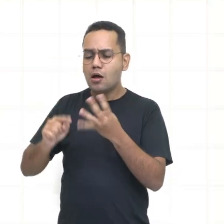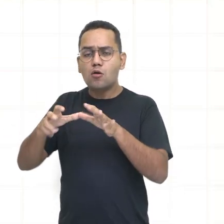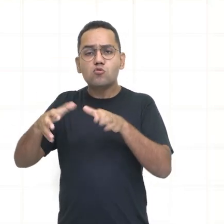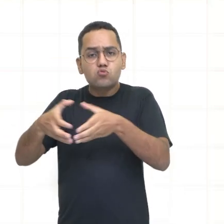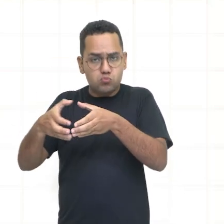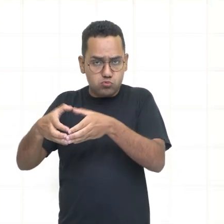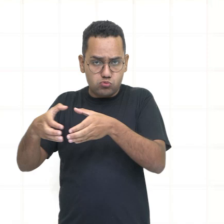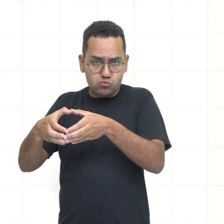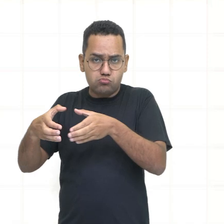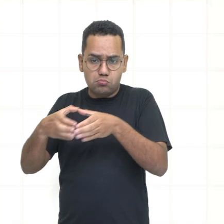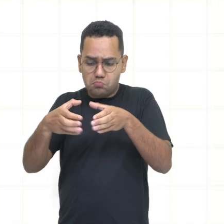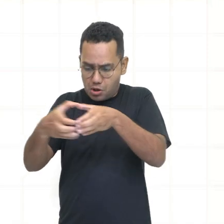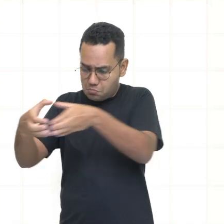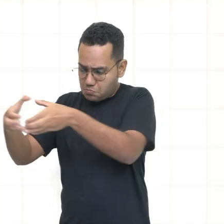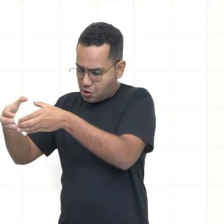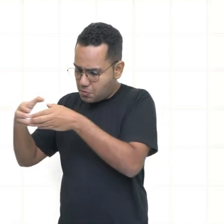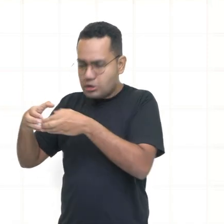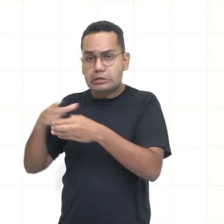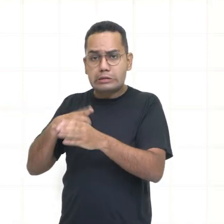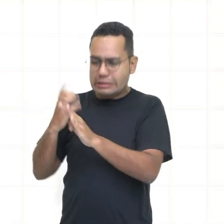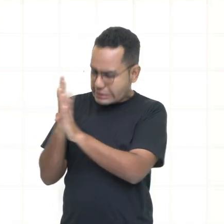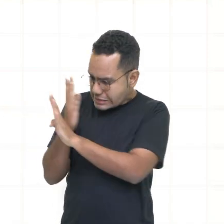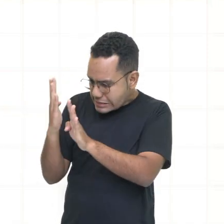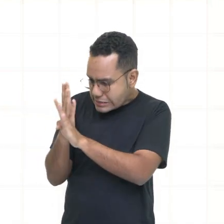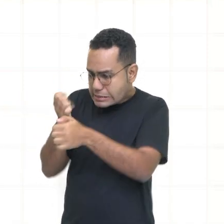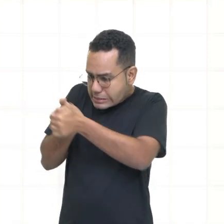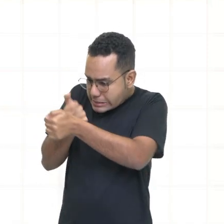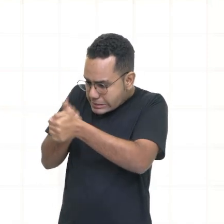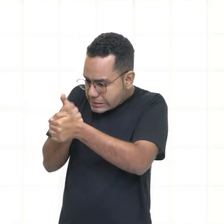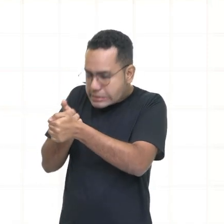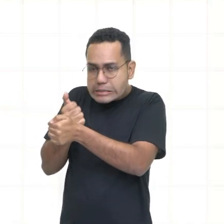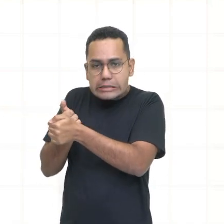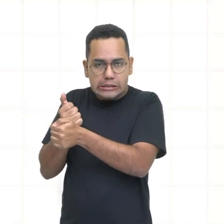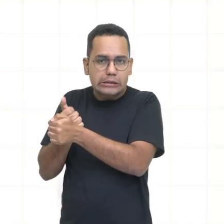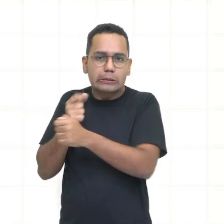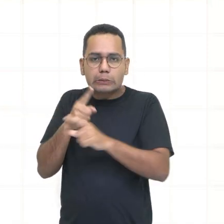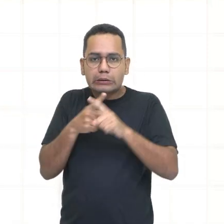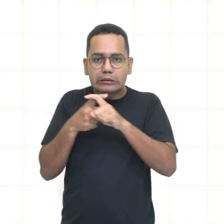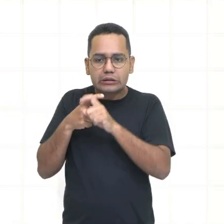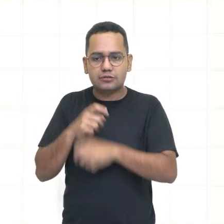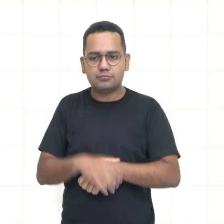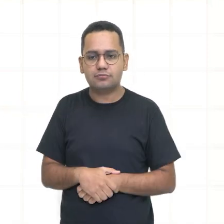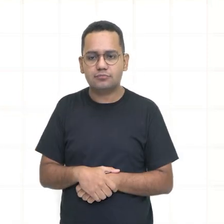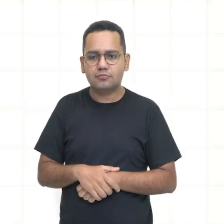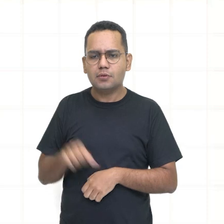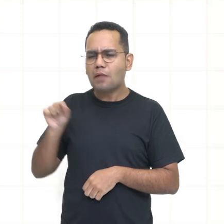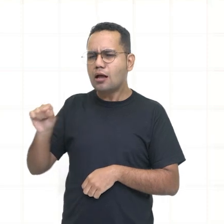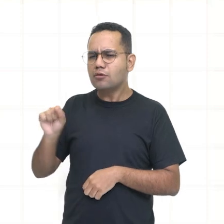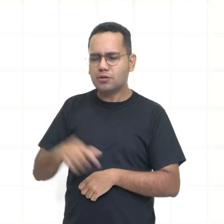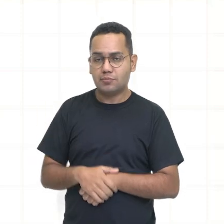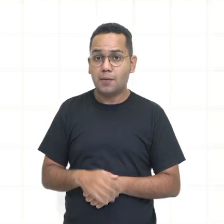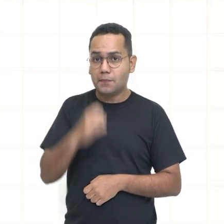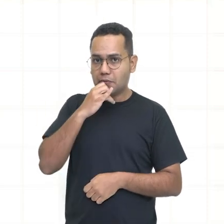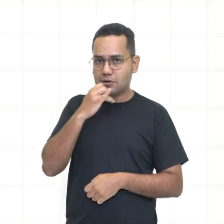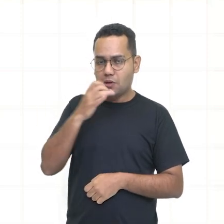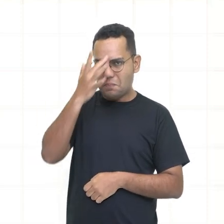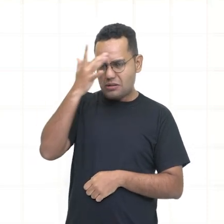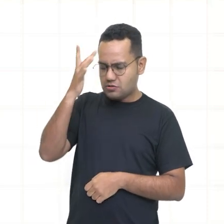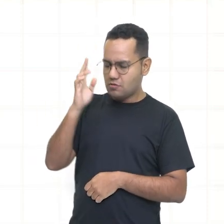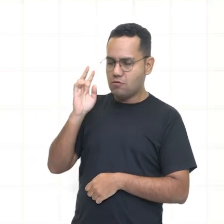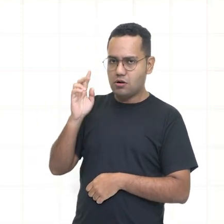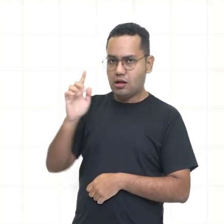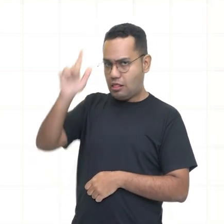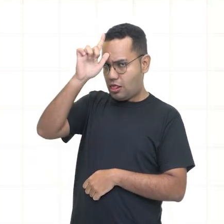minorias e começaram a ser perseguidos pelos nazistas. E eram considerados o quê? Raças inferiores à raça que